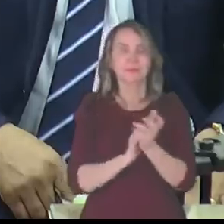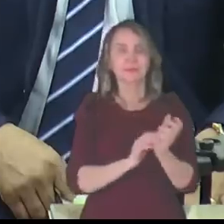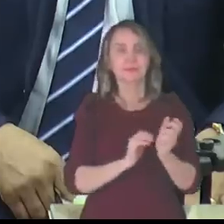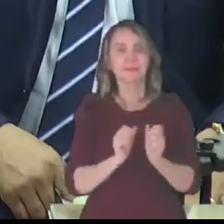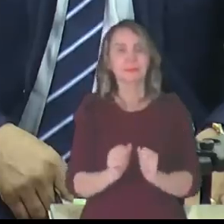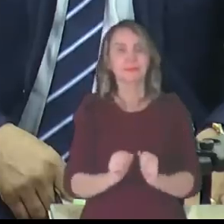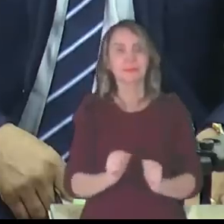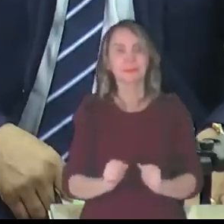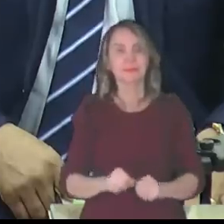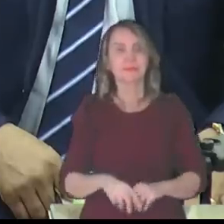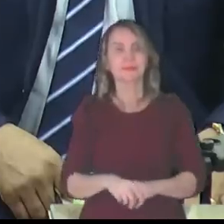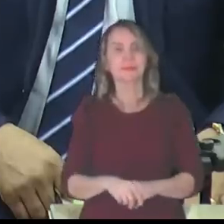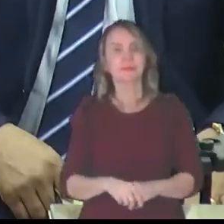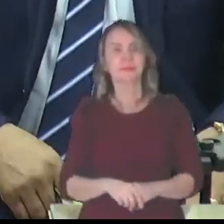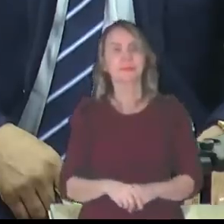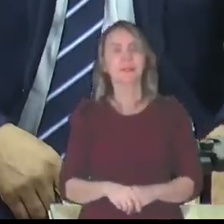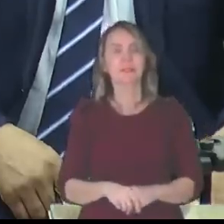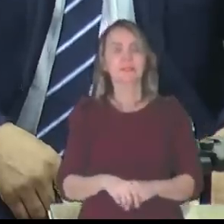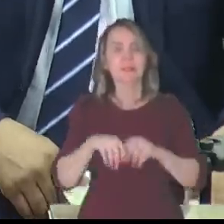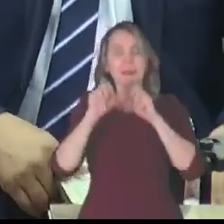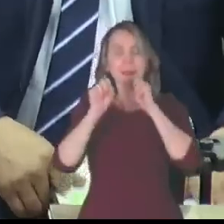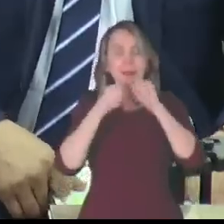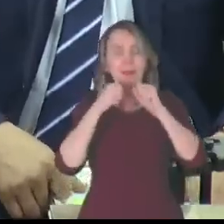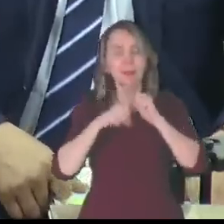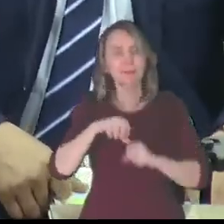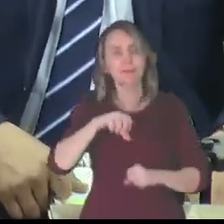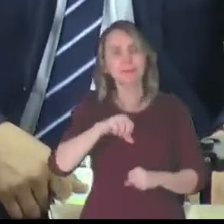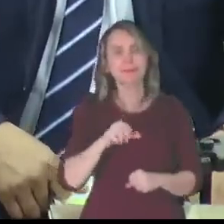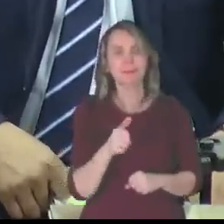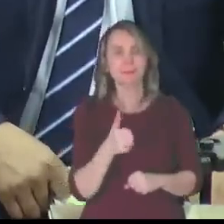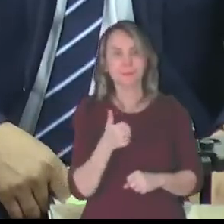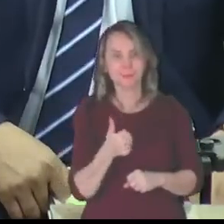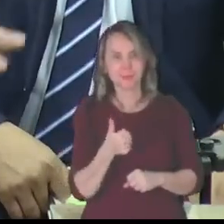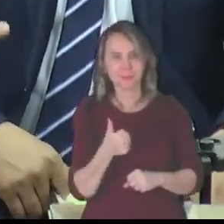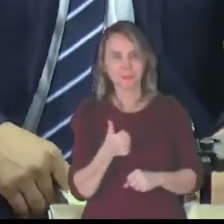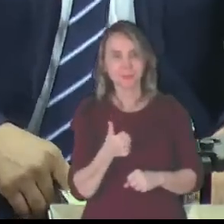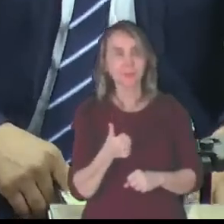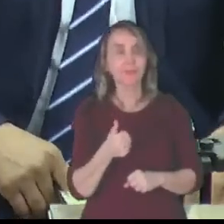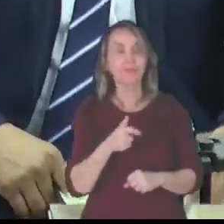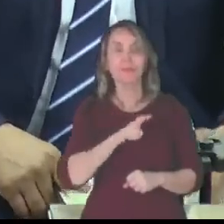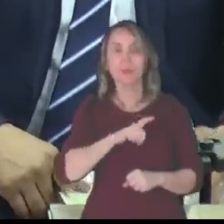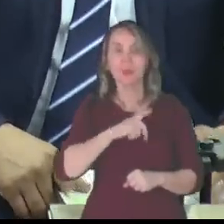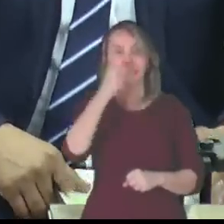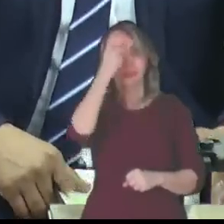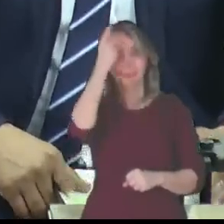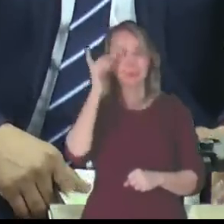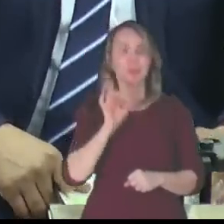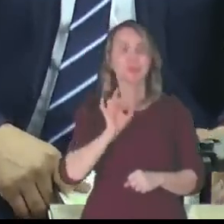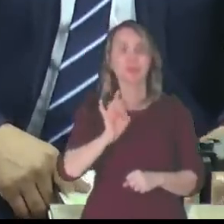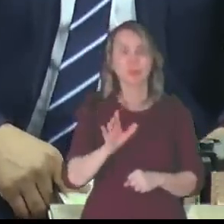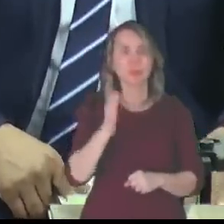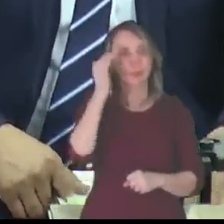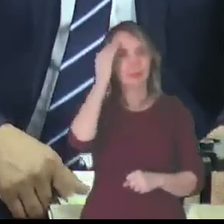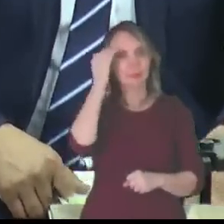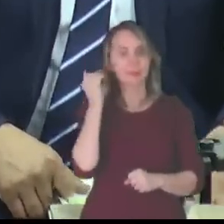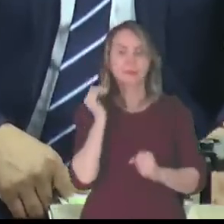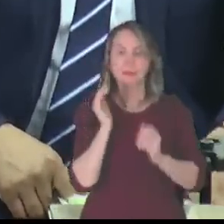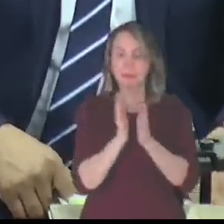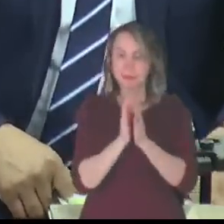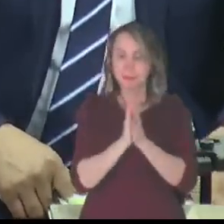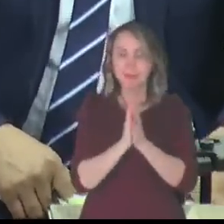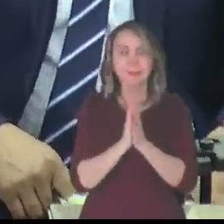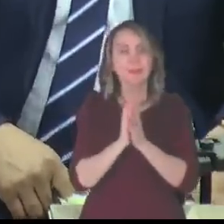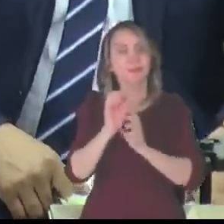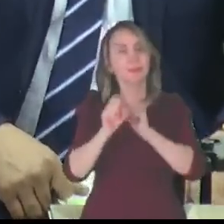louvado seja Deus o Salmo 91 porque tem gente só saborear o Salmo 91 mas é a Bíblia toda